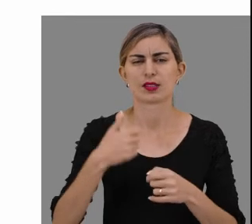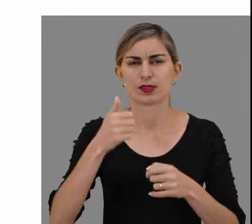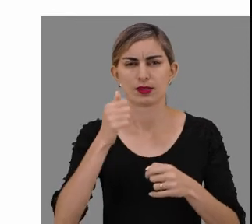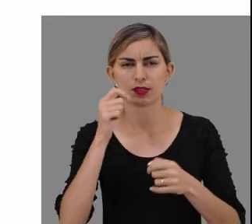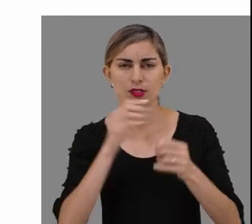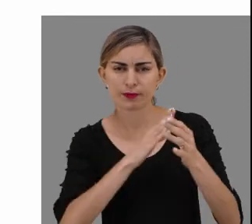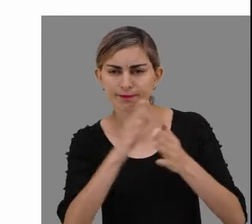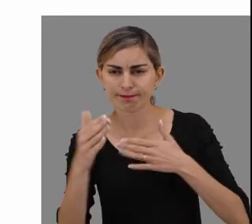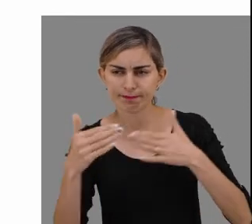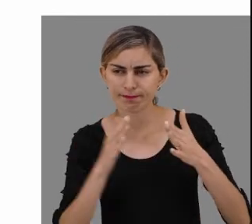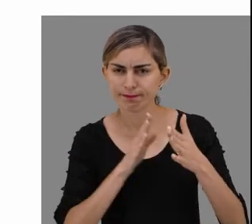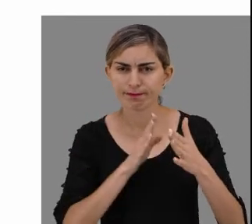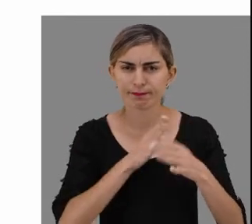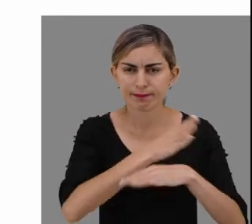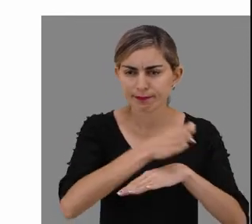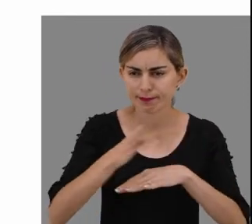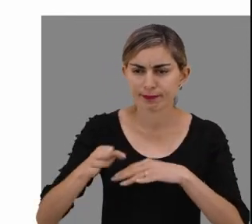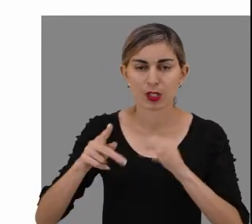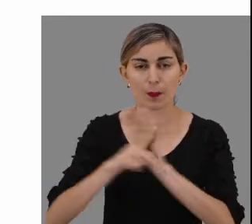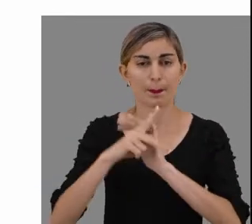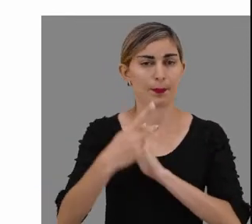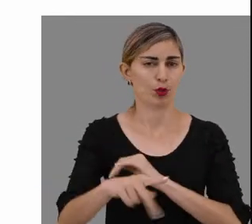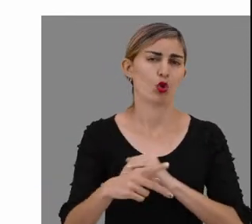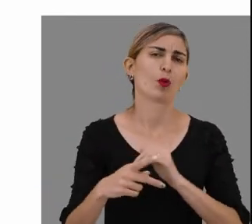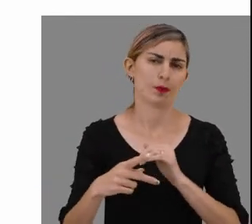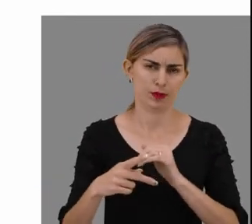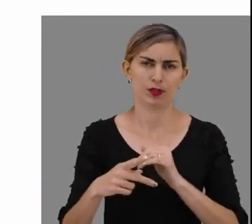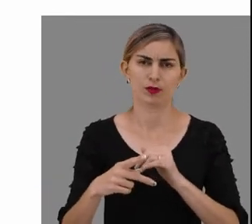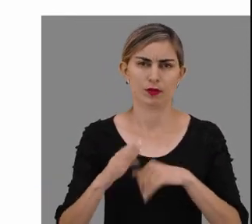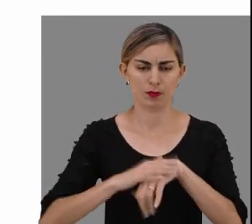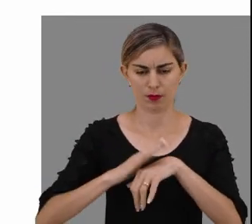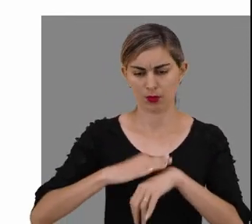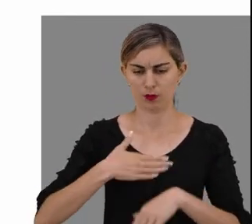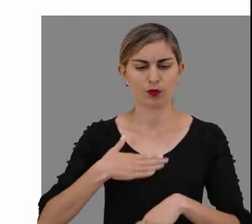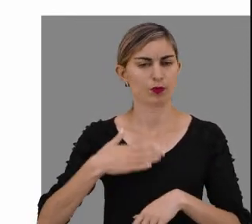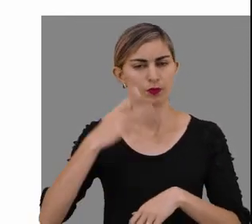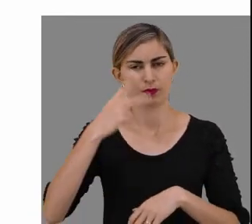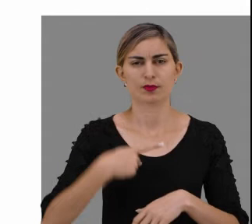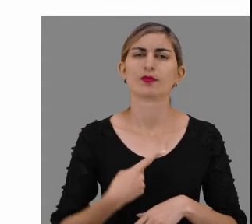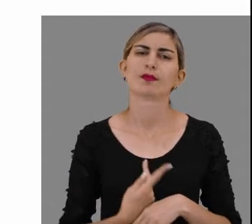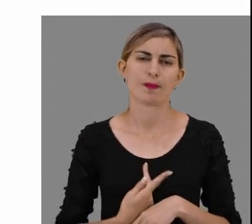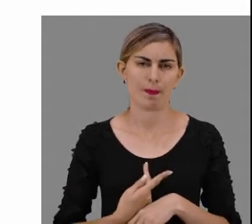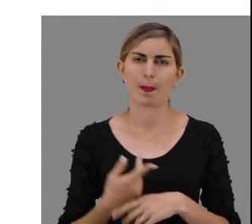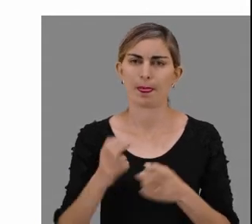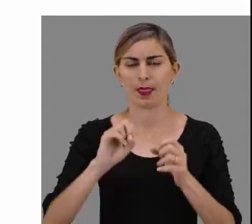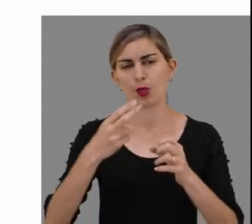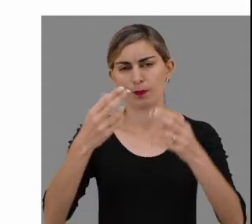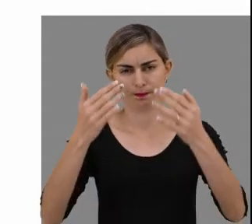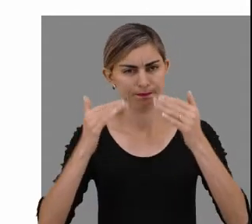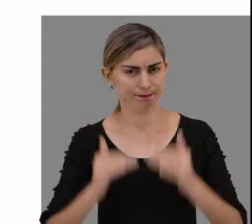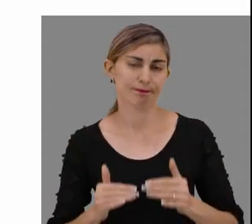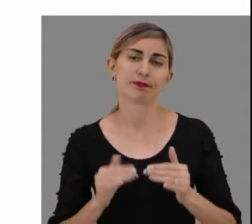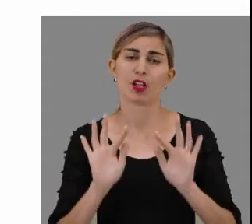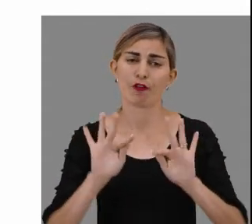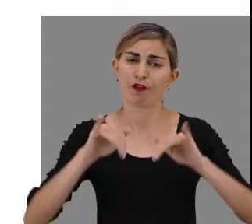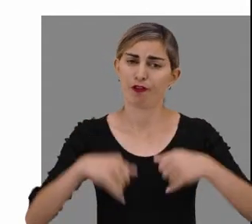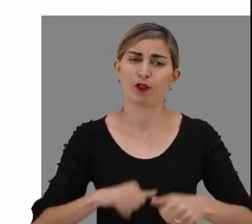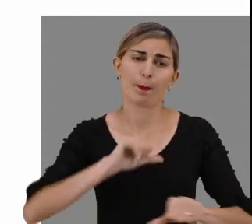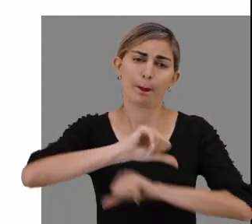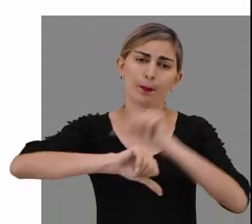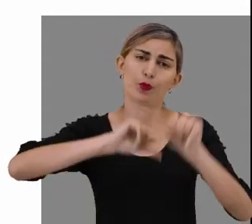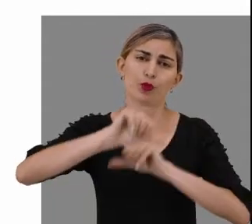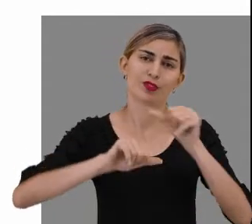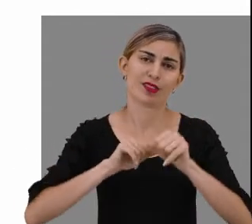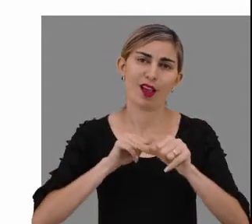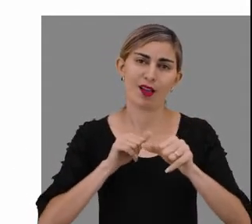atributos consigam ser acessados apenas pela própria classe que os declarou e por subclasses dessas. Por fim, o